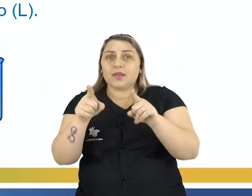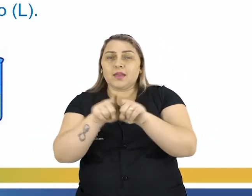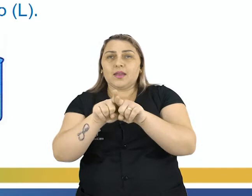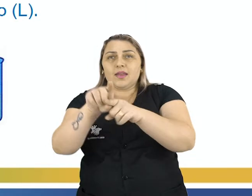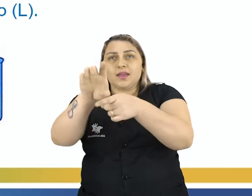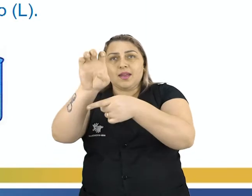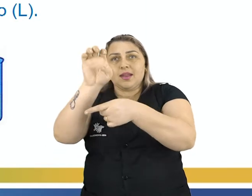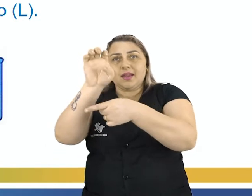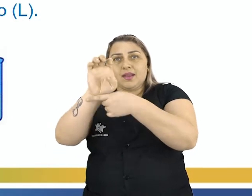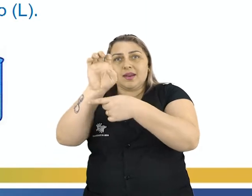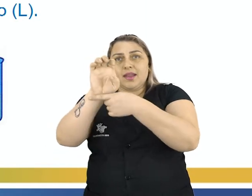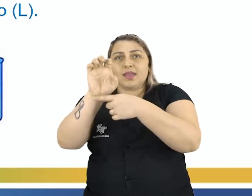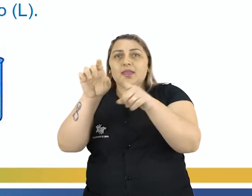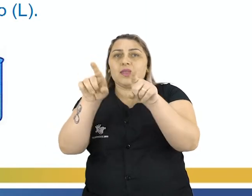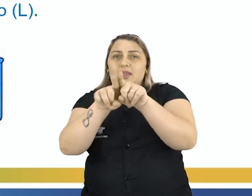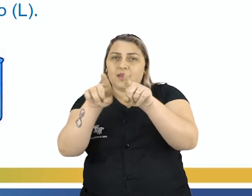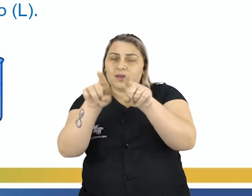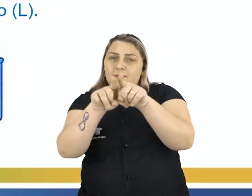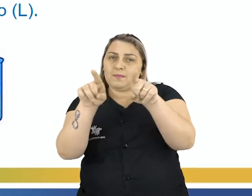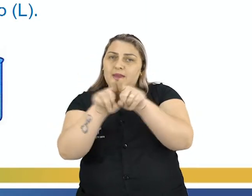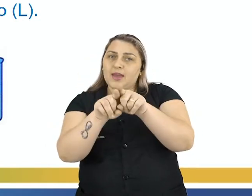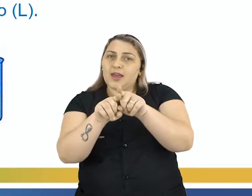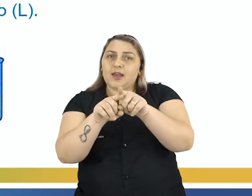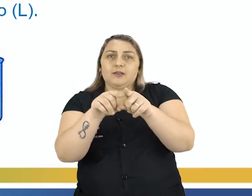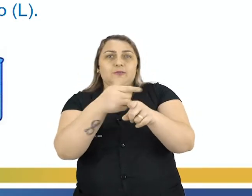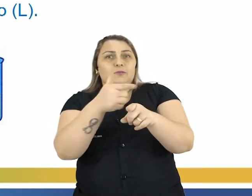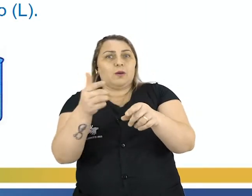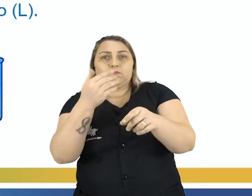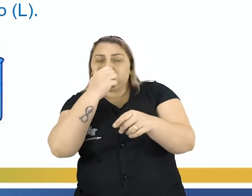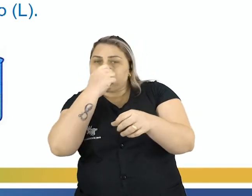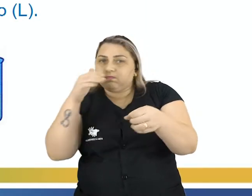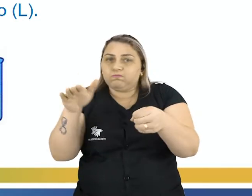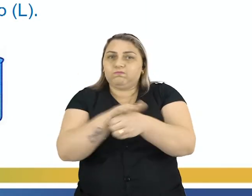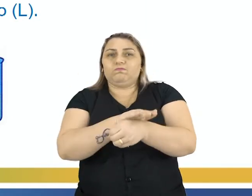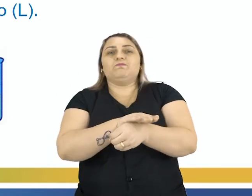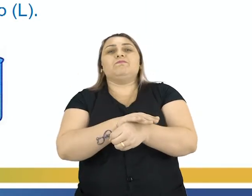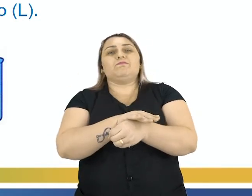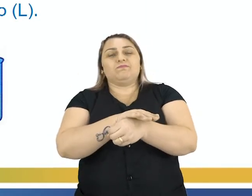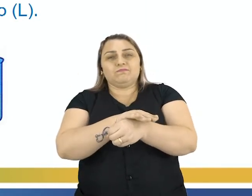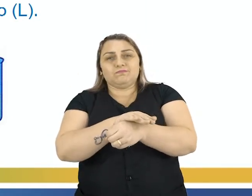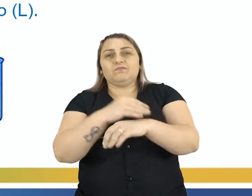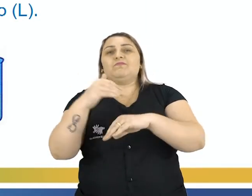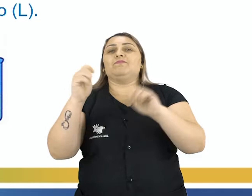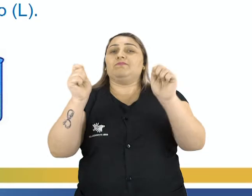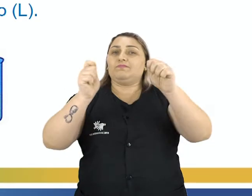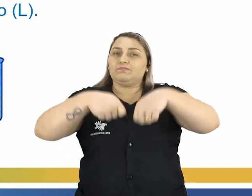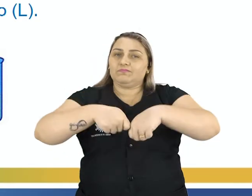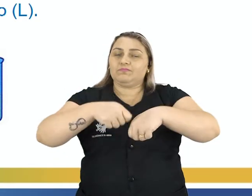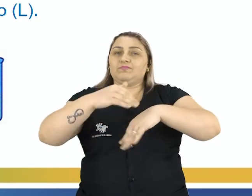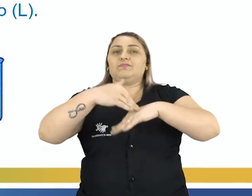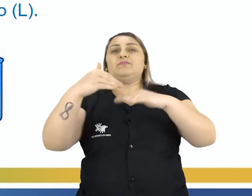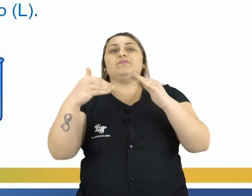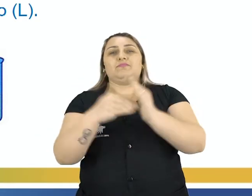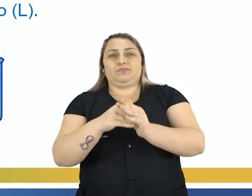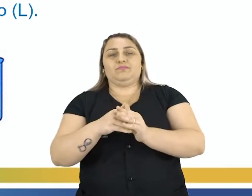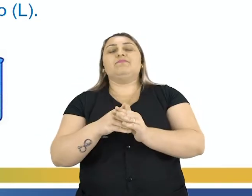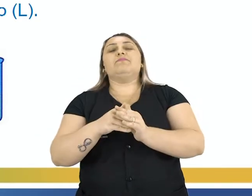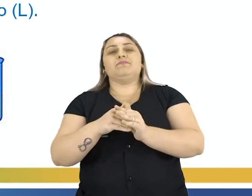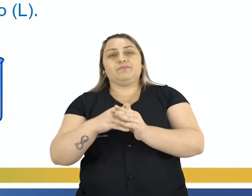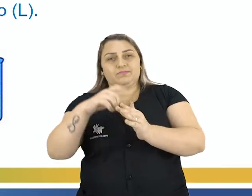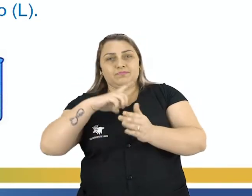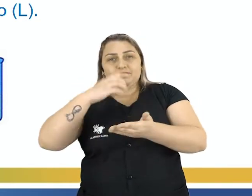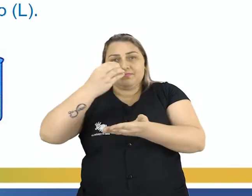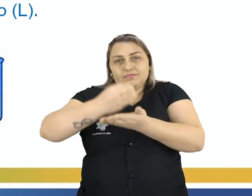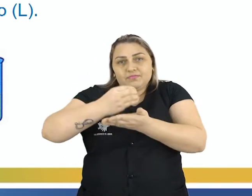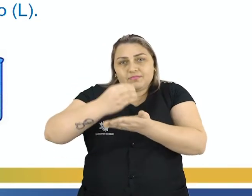na letra E também não está ocupando toda a capacidade que o recipiente